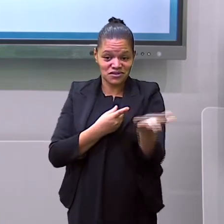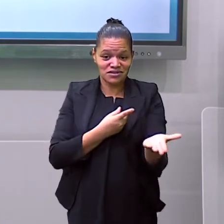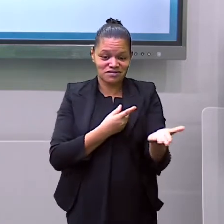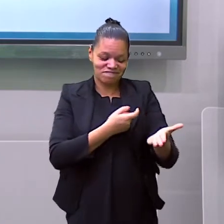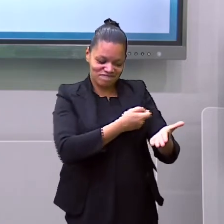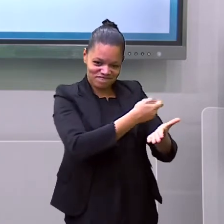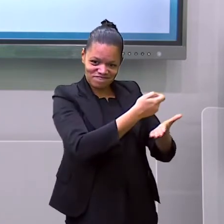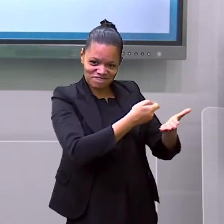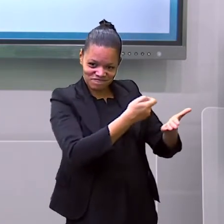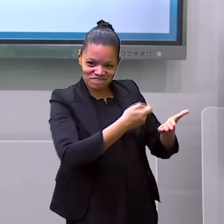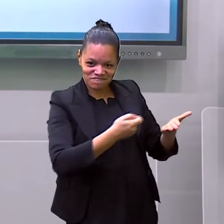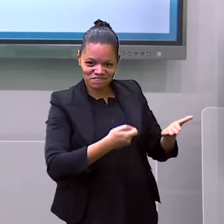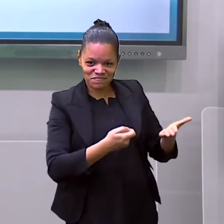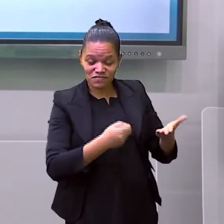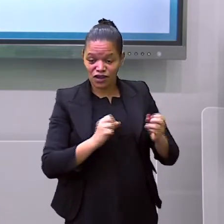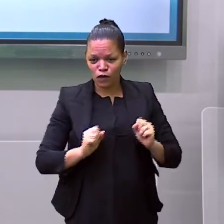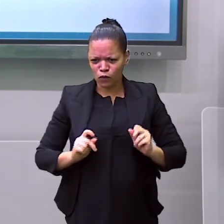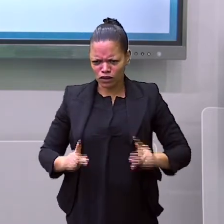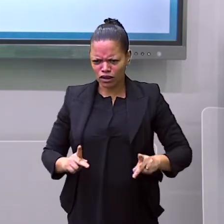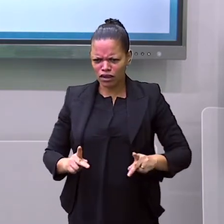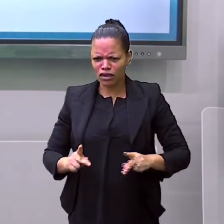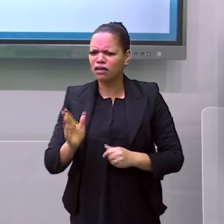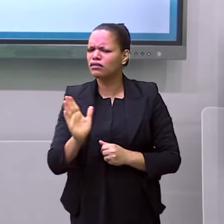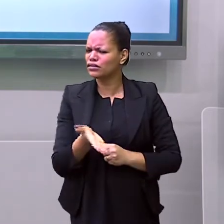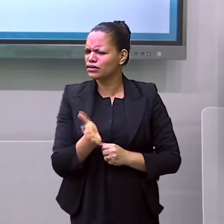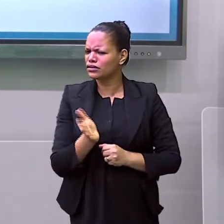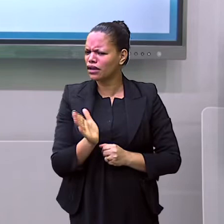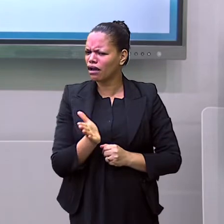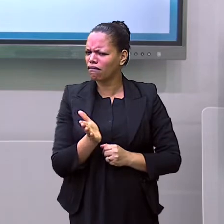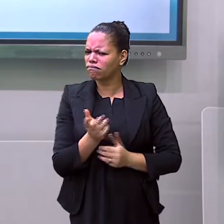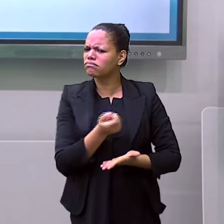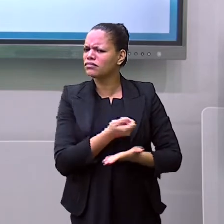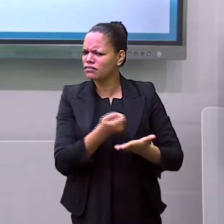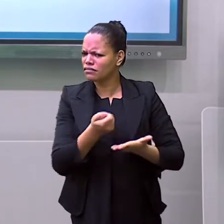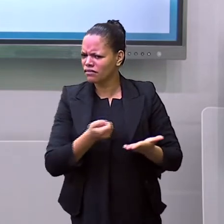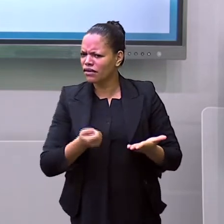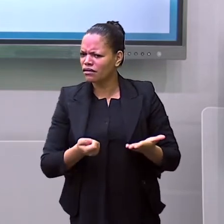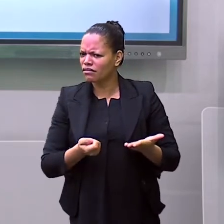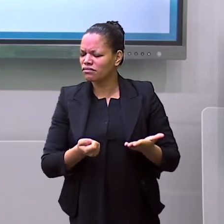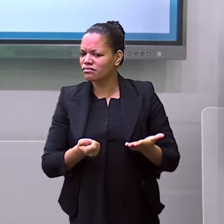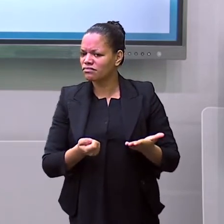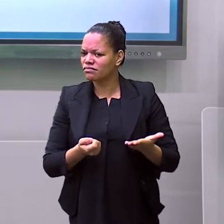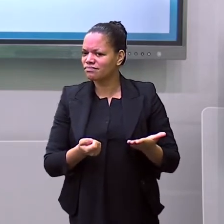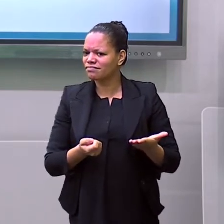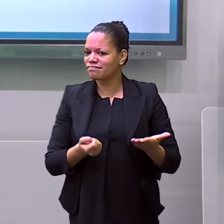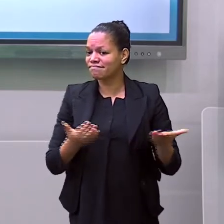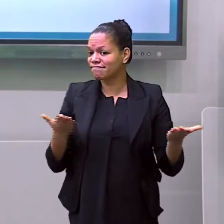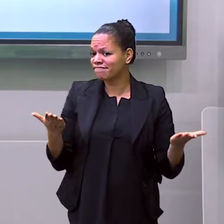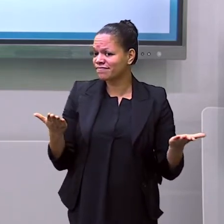diário? Você deve pensar ali, professora, diário é coisa de criança,